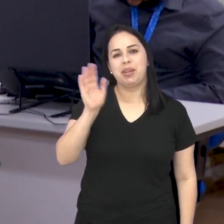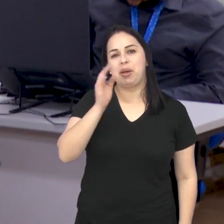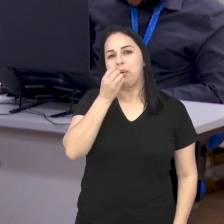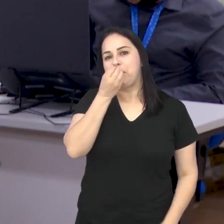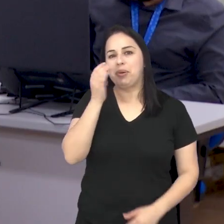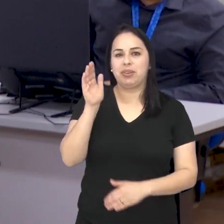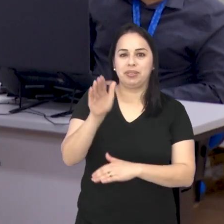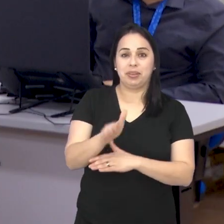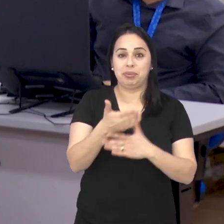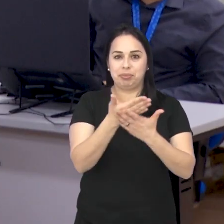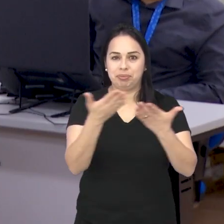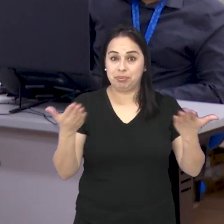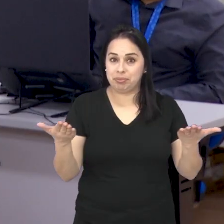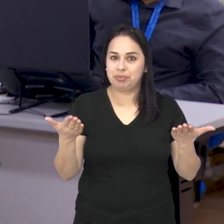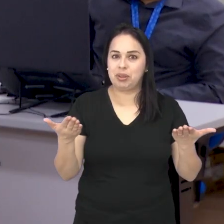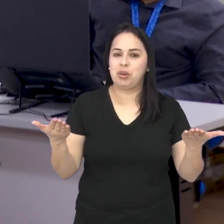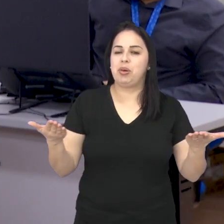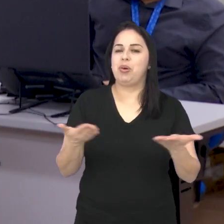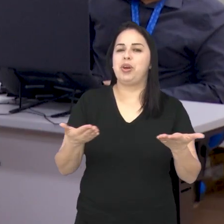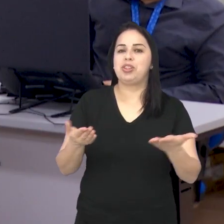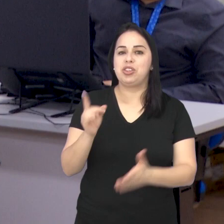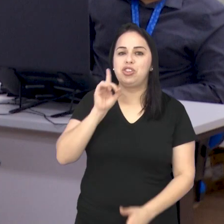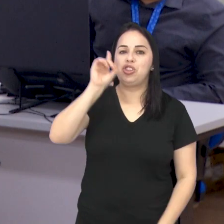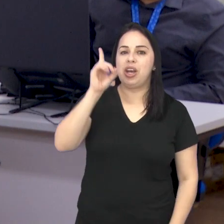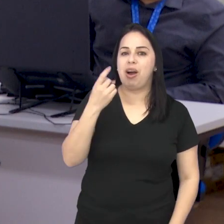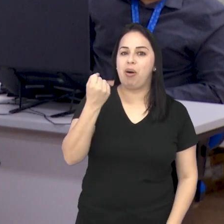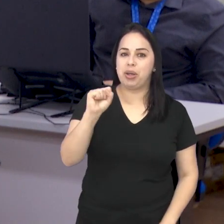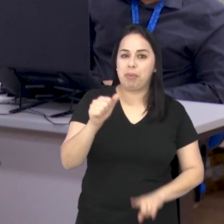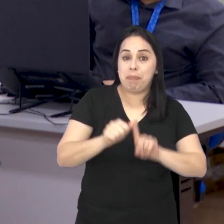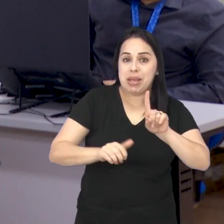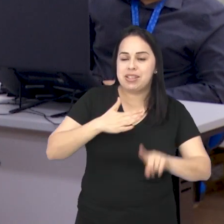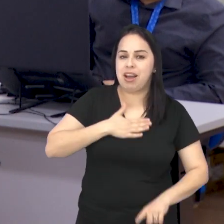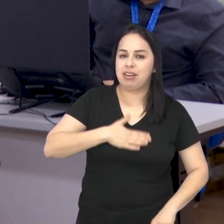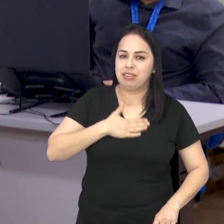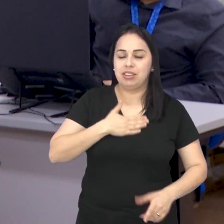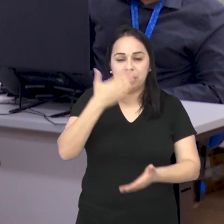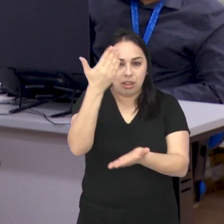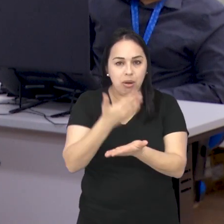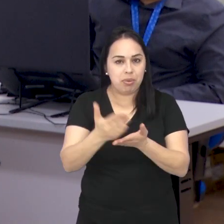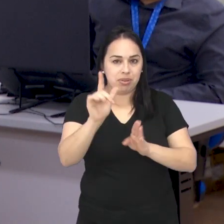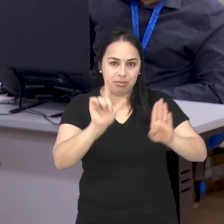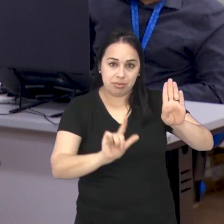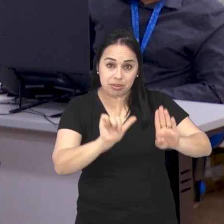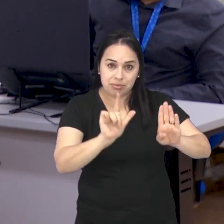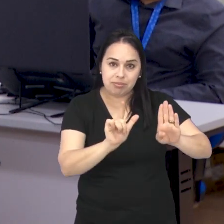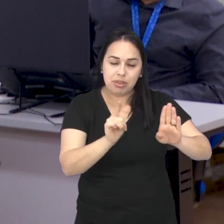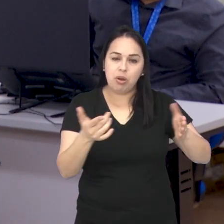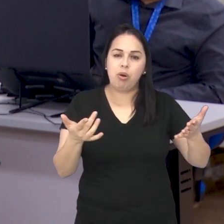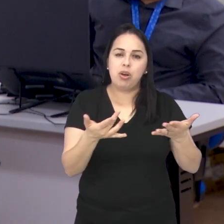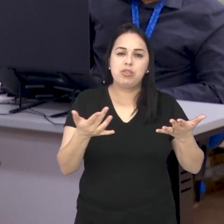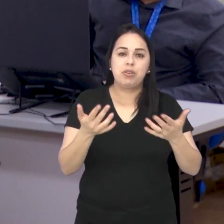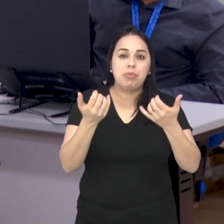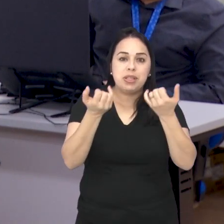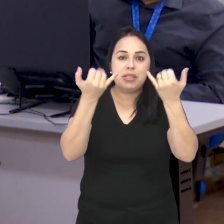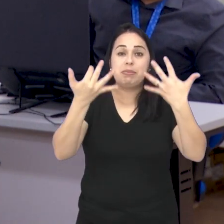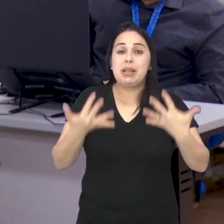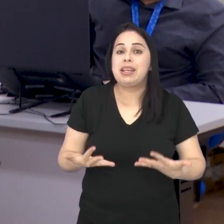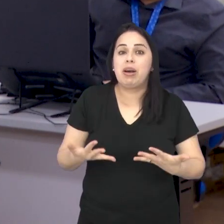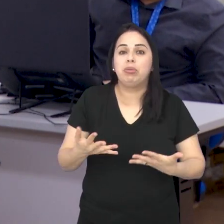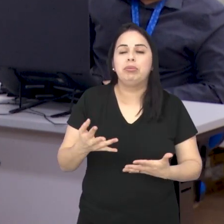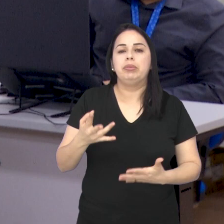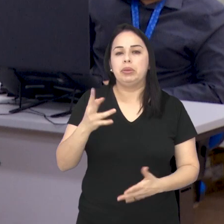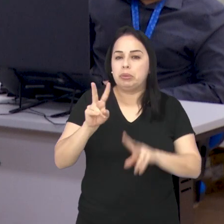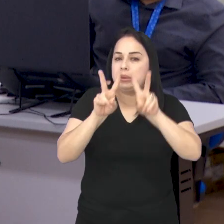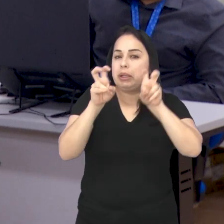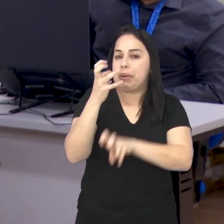Olá, muito boa tarde para você. Hoje é terça-feira, dia 8 de agosto, está no ar o Boletim Legislativo. Hoje vamos falar de um tema sério